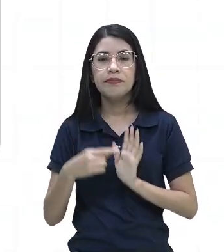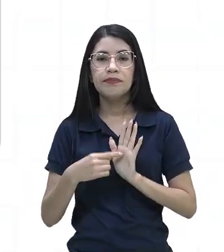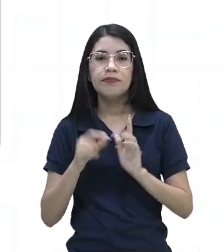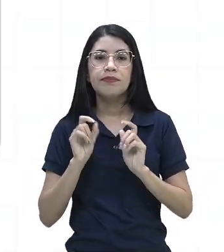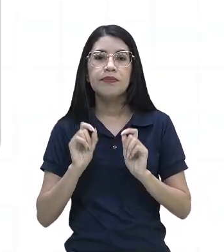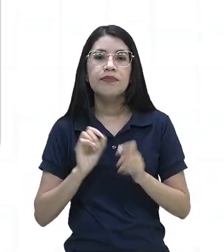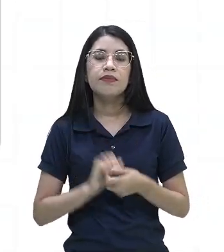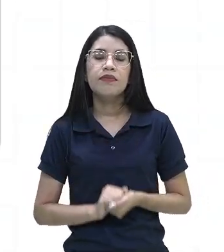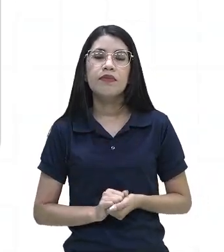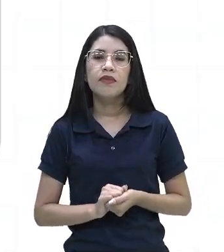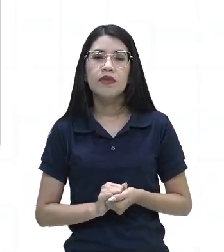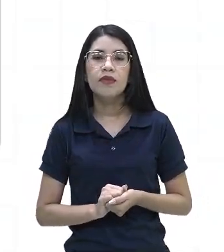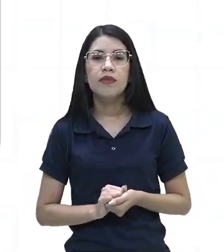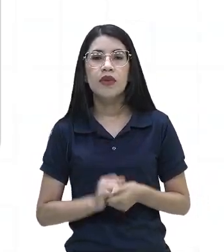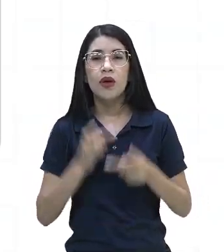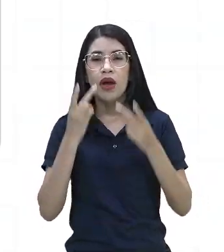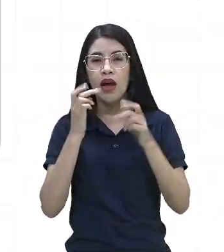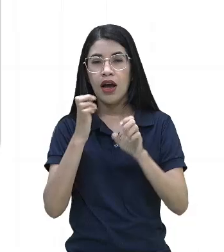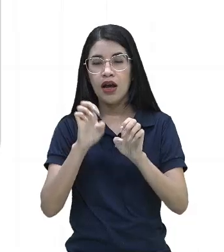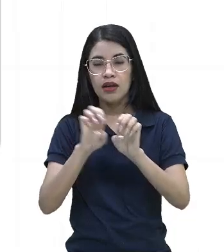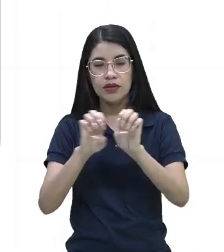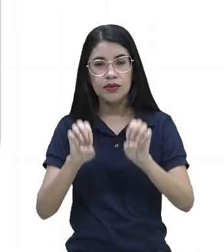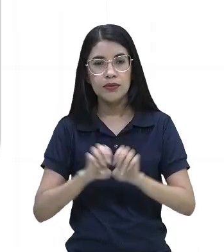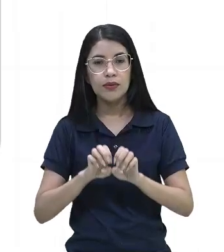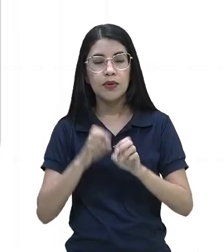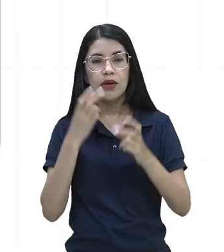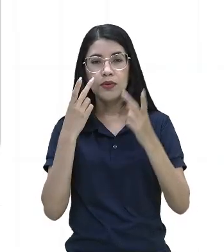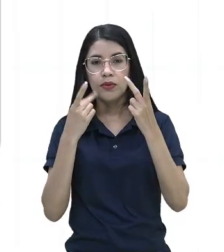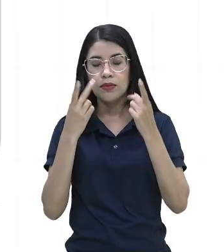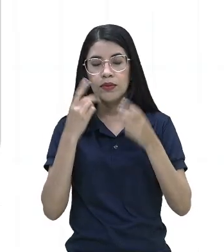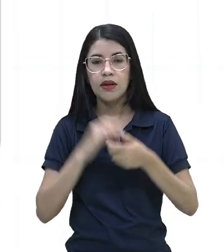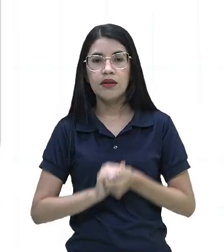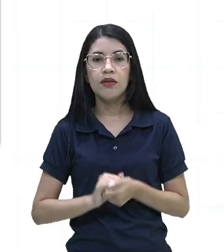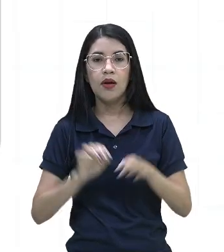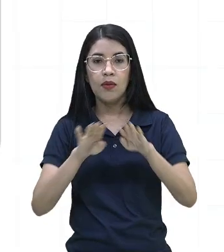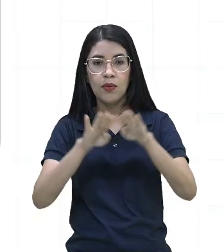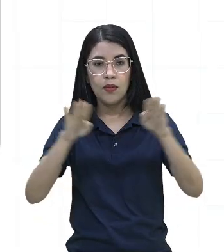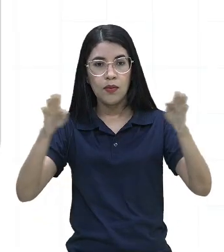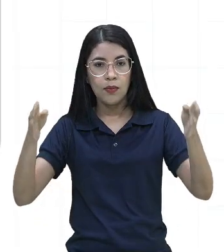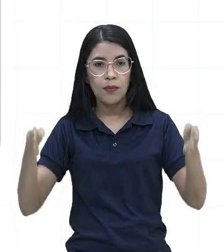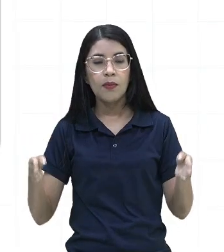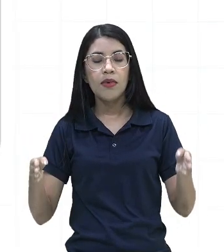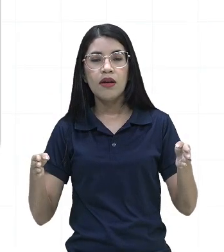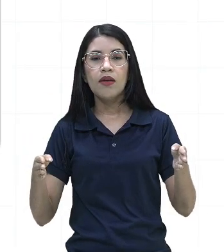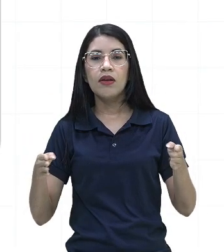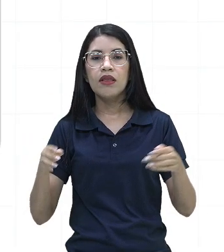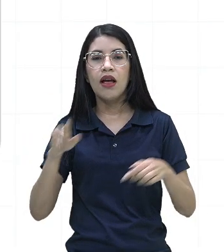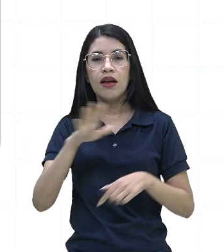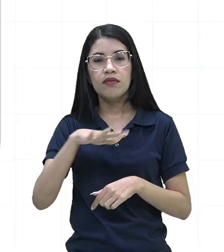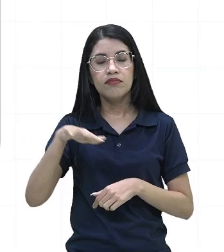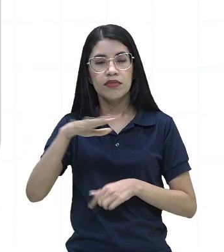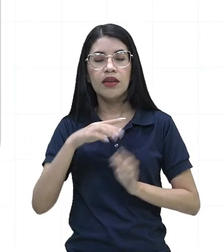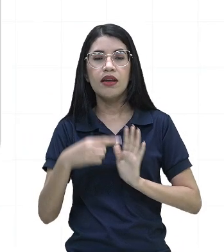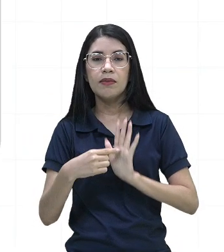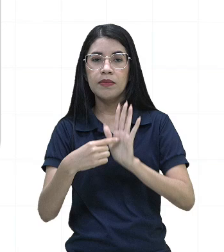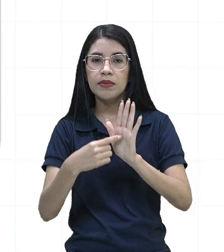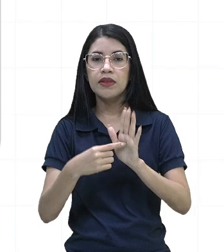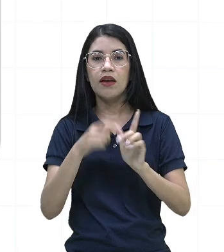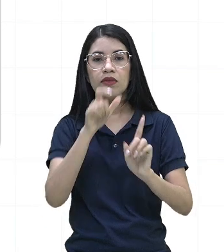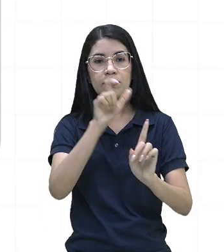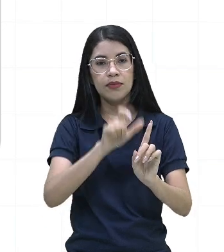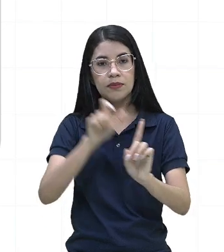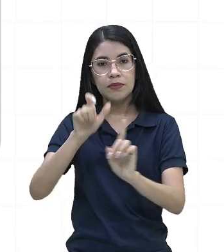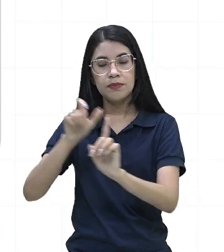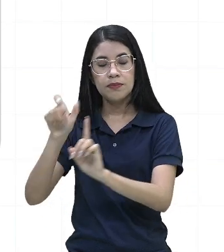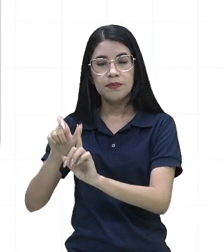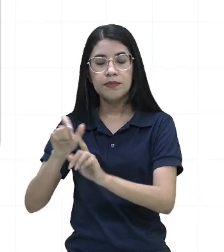um teatro, nós vamos ver agora o palco, certo? Aonde ficava a encenação, acontecia essa encenação,